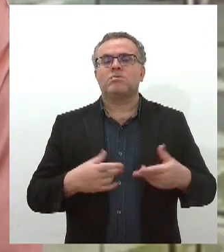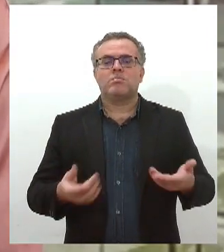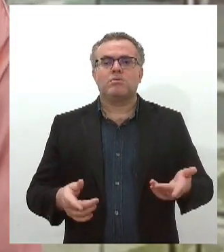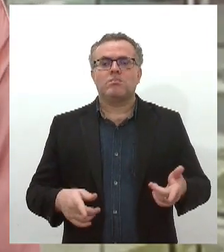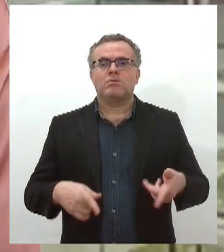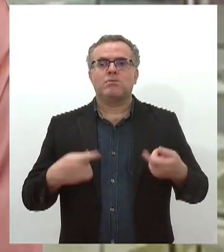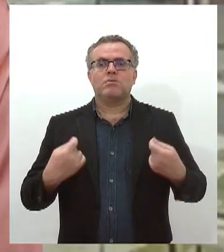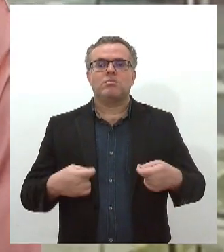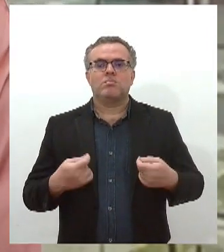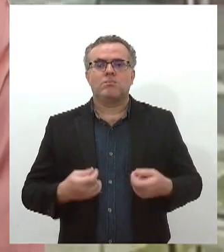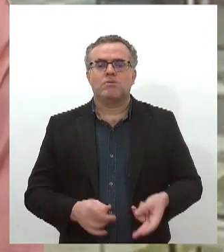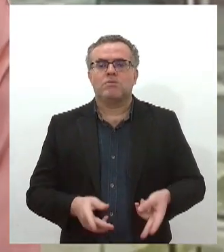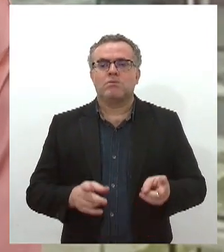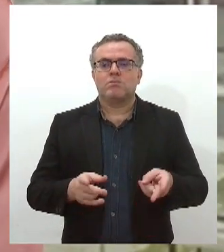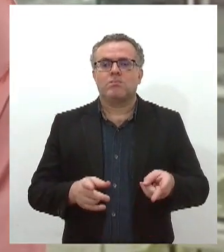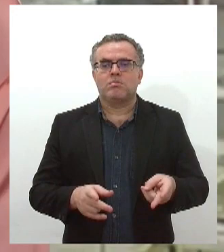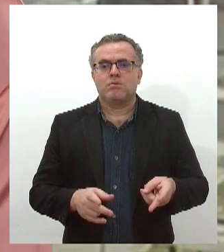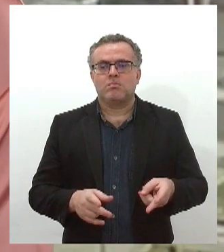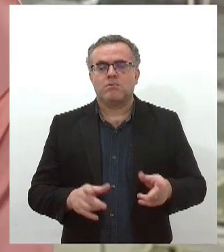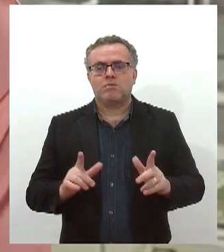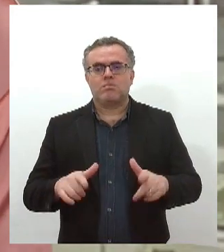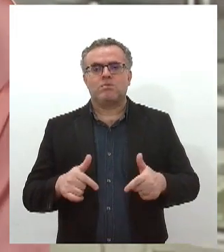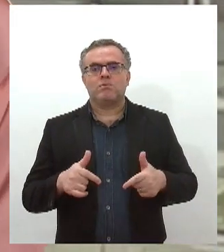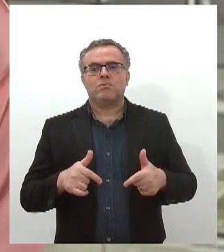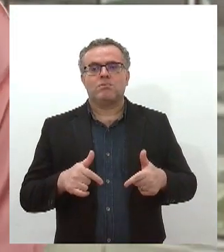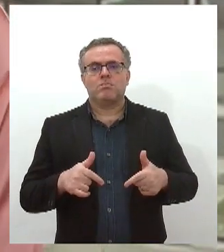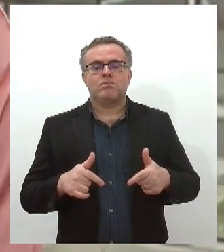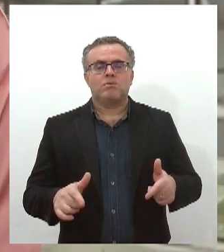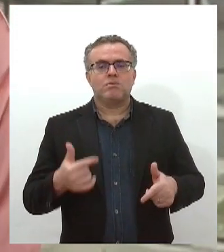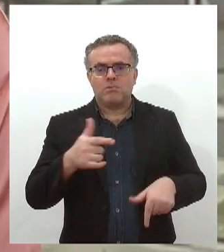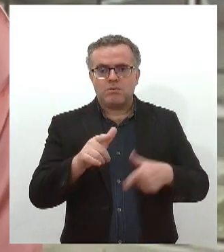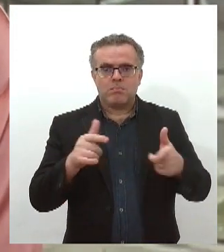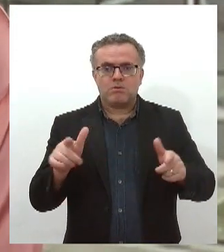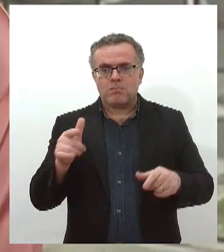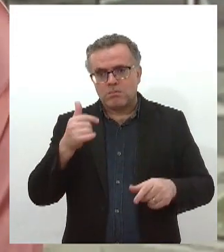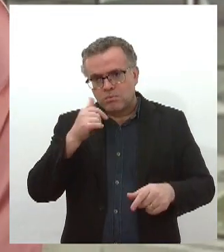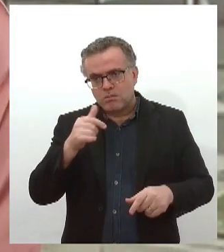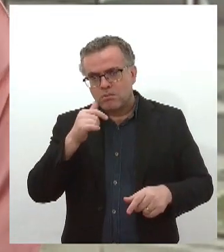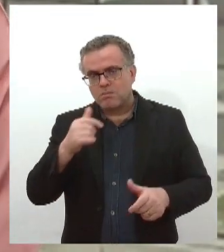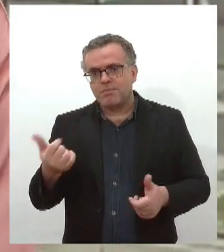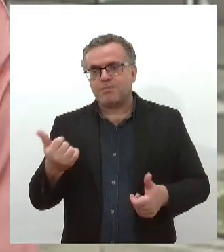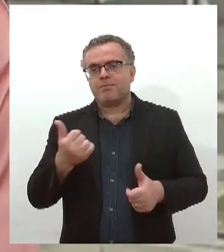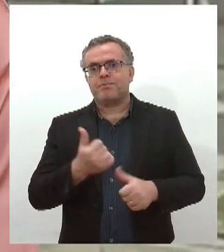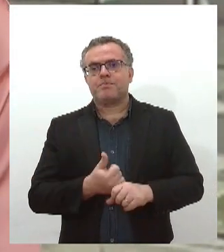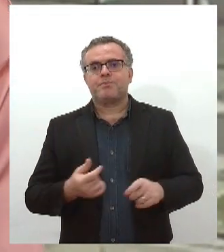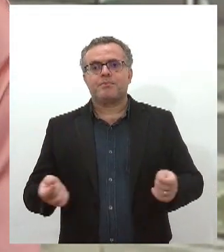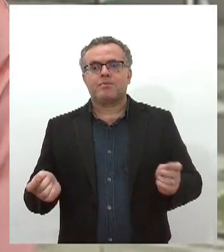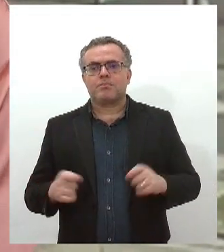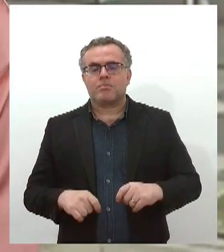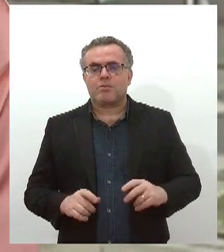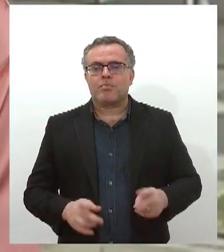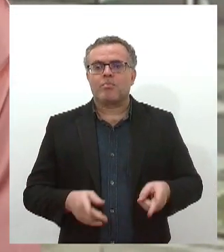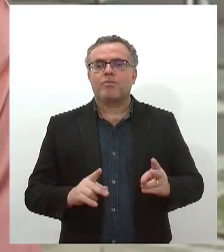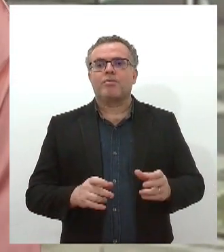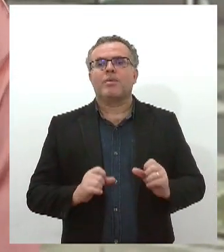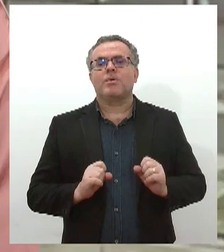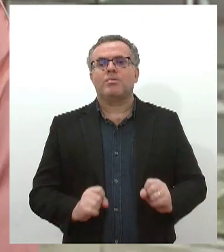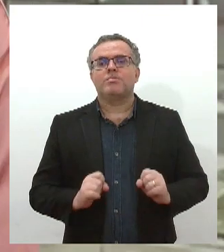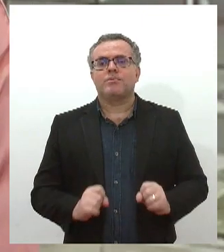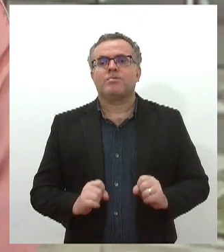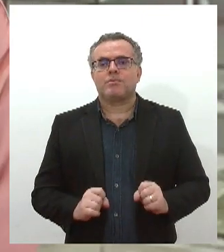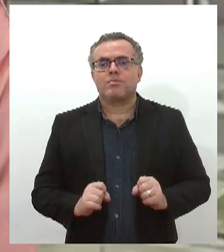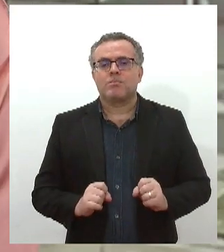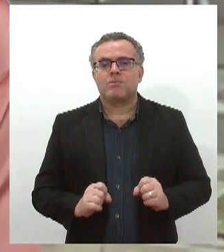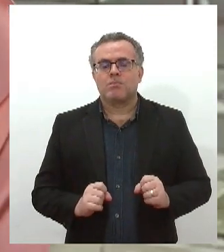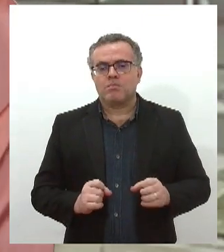precisa ser esse espelho para outras meninas, para outras mulheres que virão depois de nós, para que elas possam olhar para a